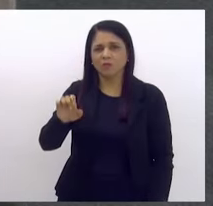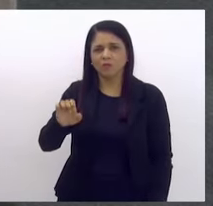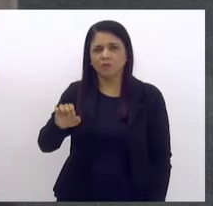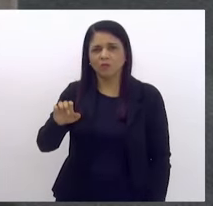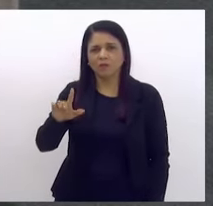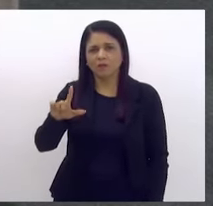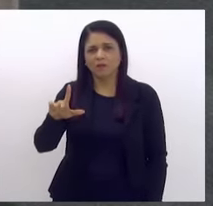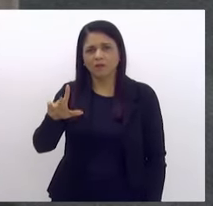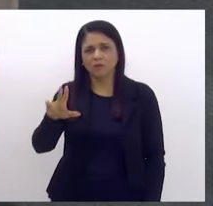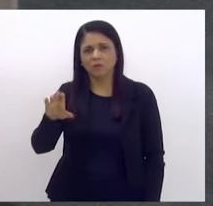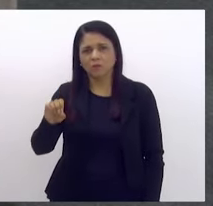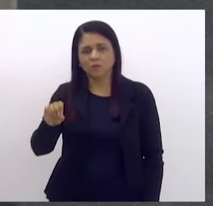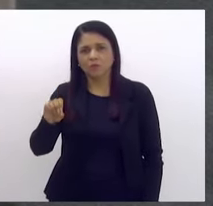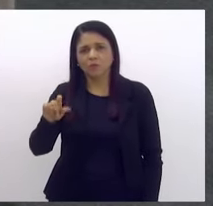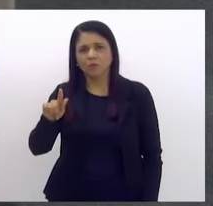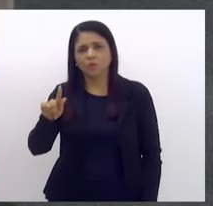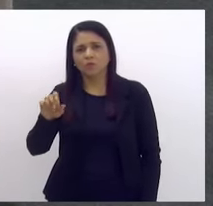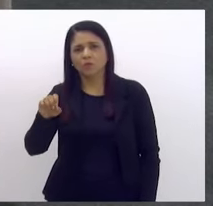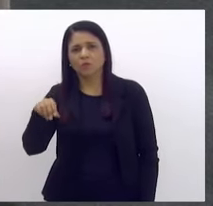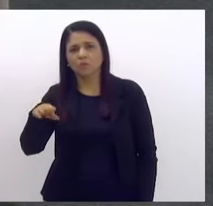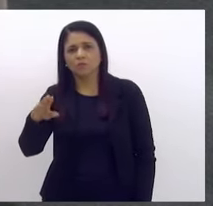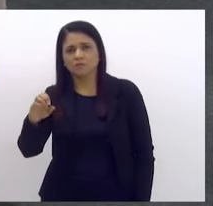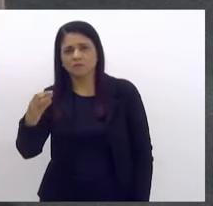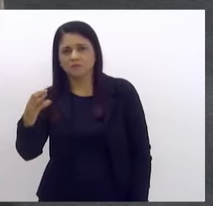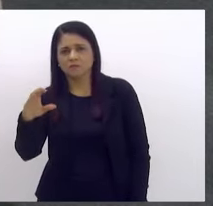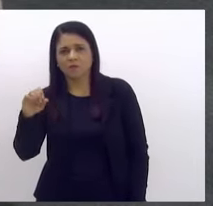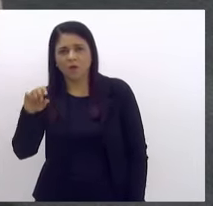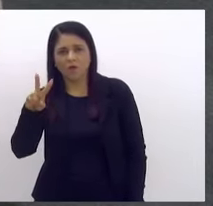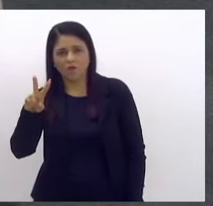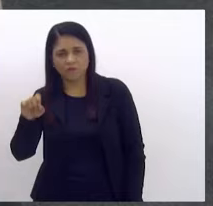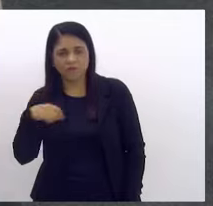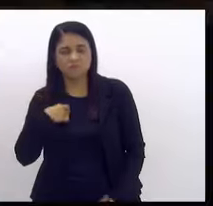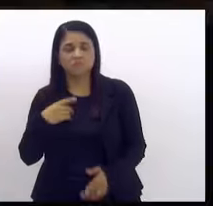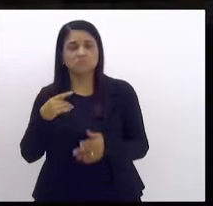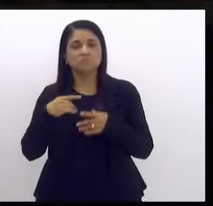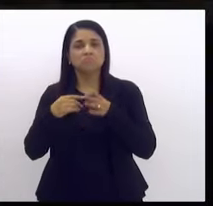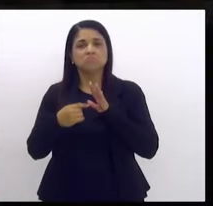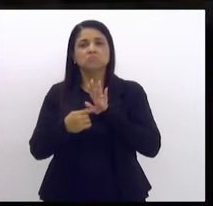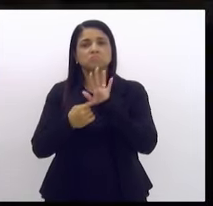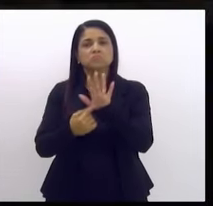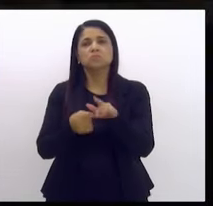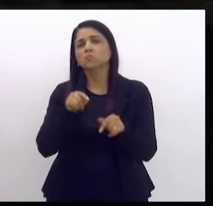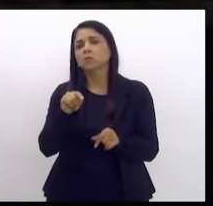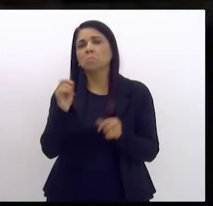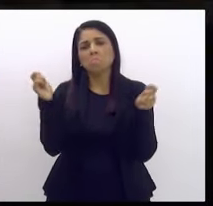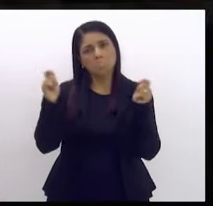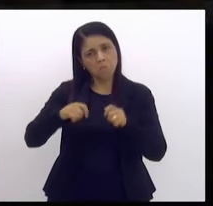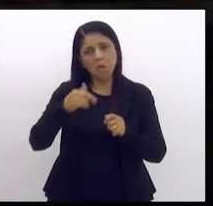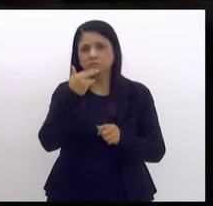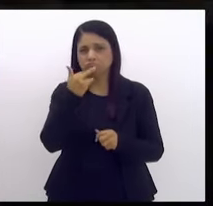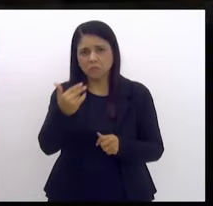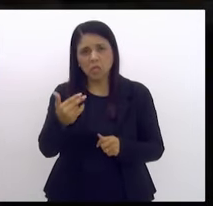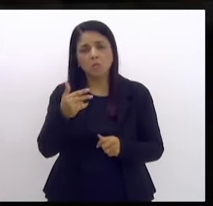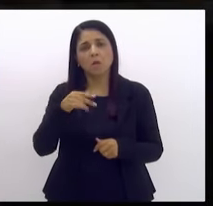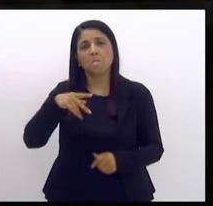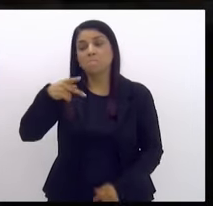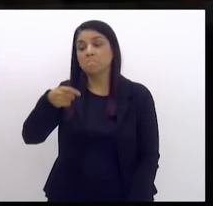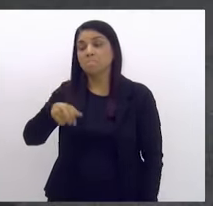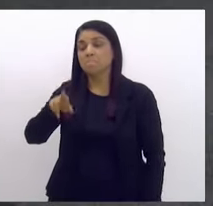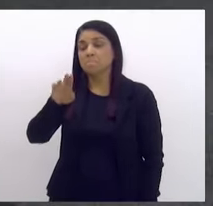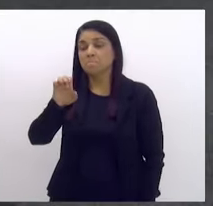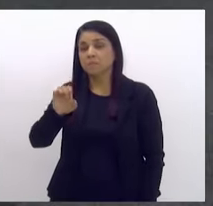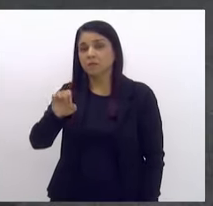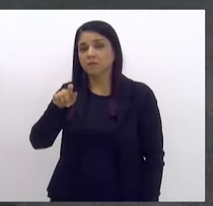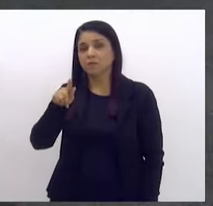toda a possibilidade também de falar o português. Então, todas as línguas no nosso país,